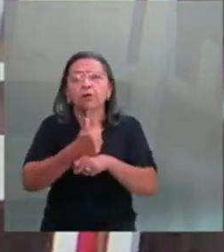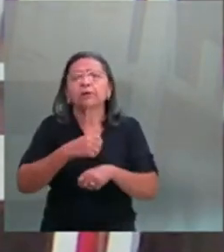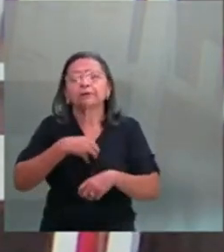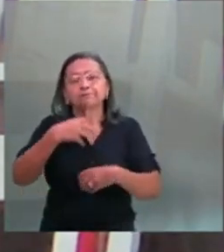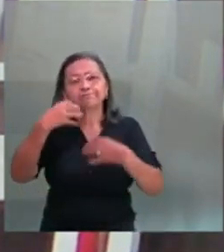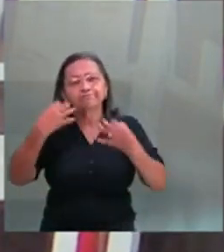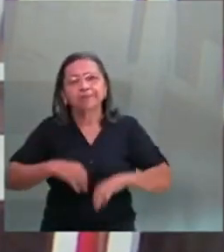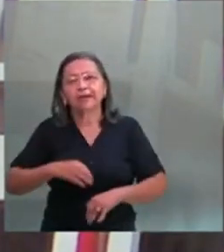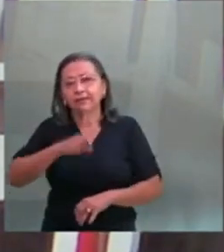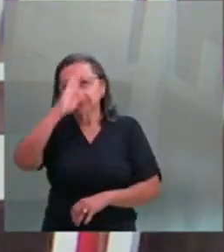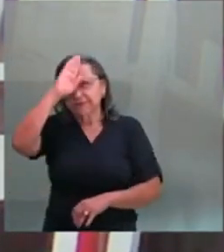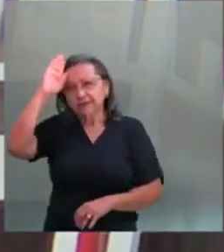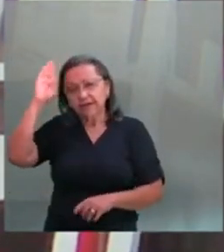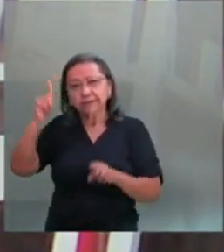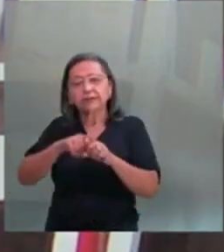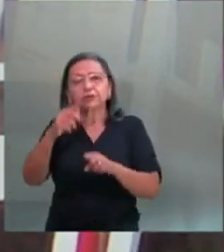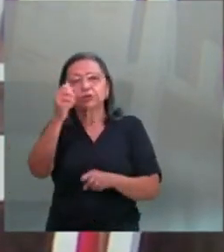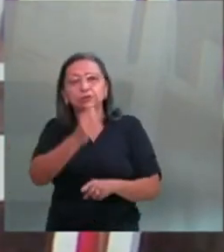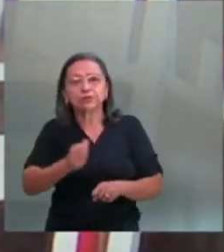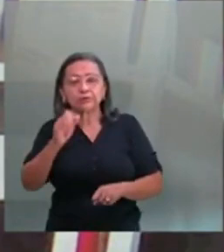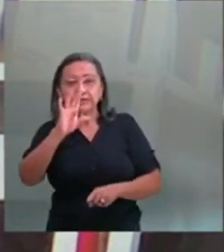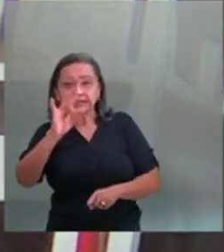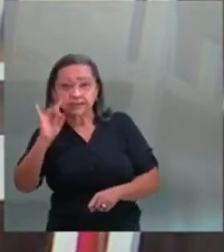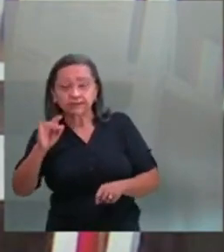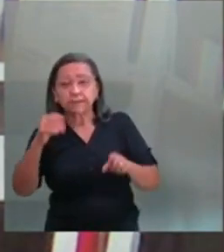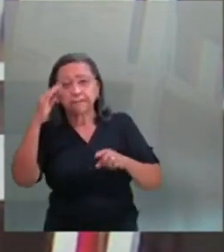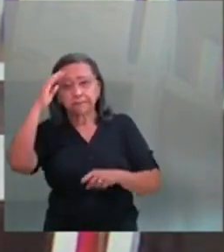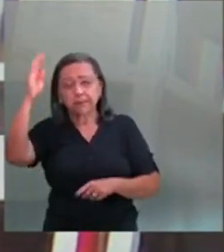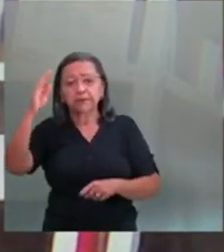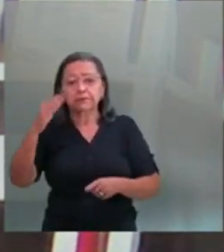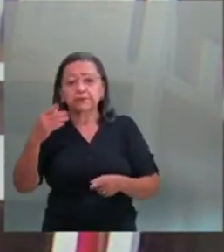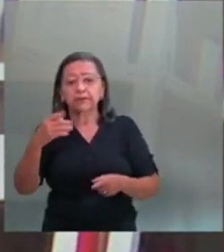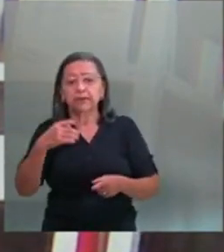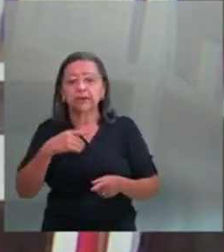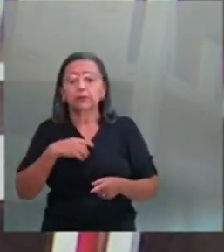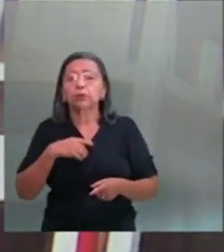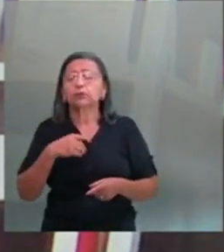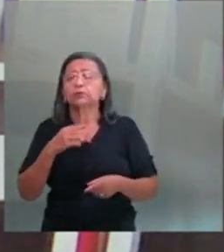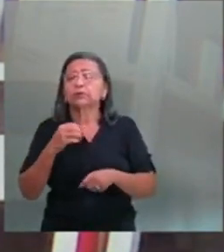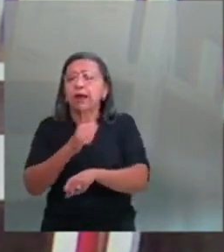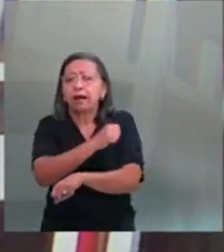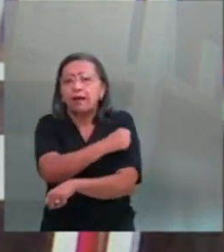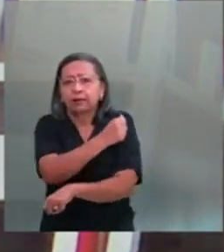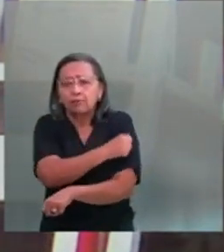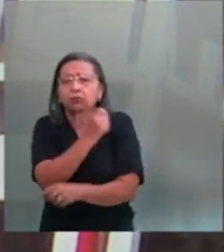as universidades, associações científicas e, principalmente, seus docentes, técnicos e